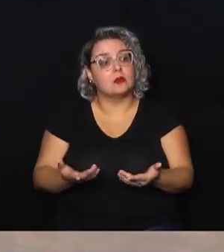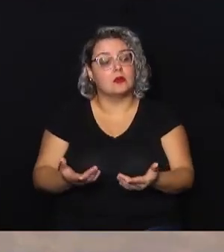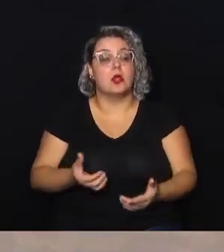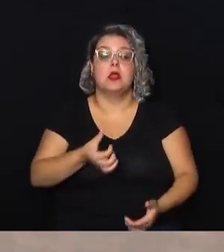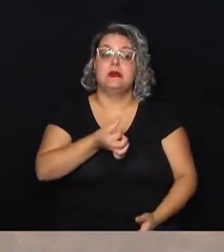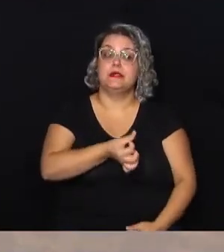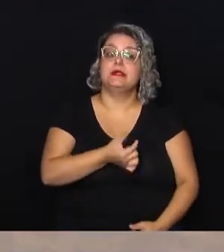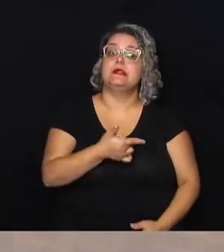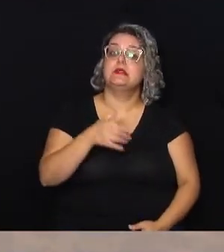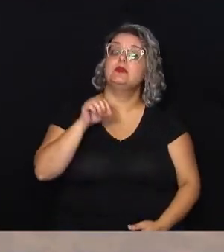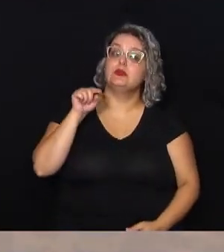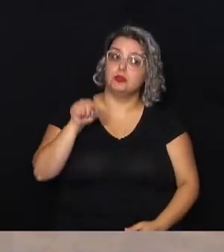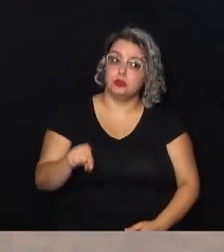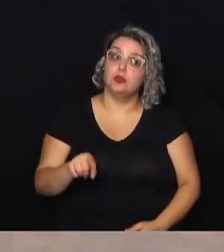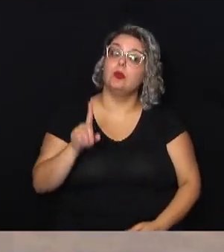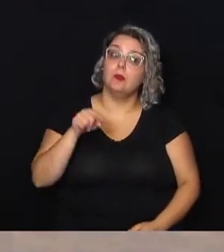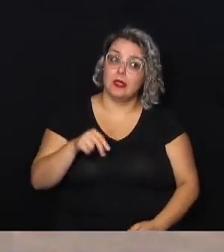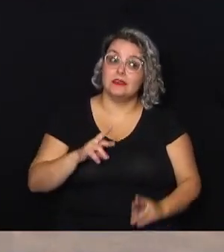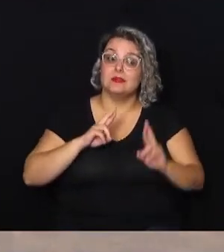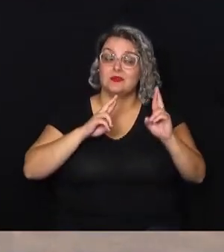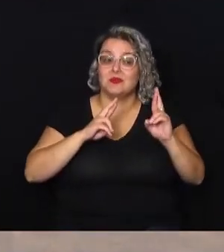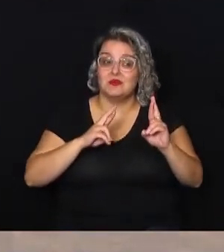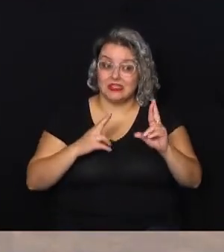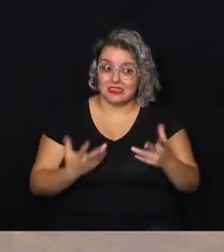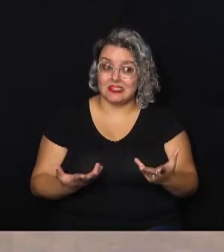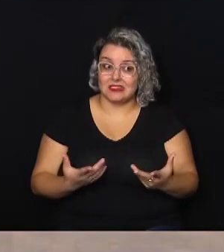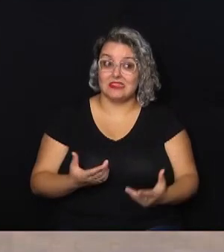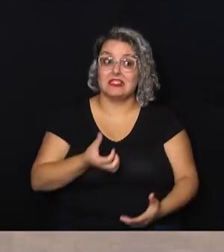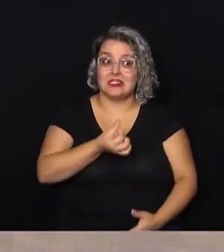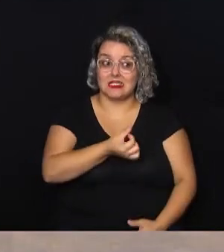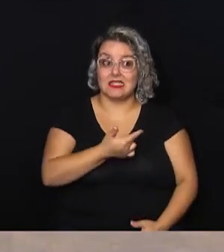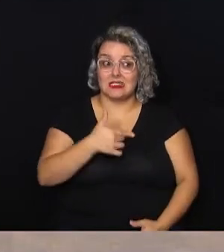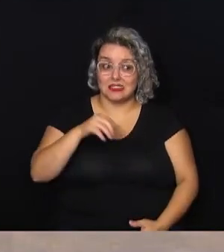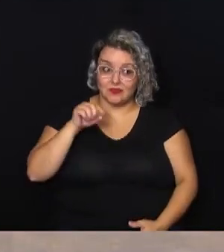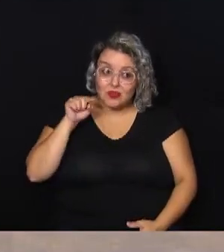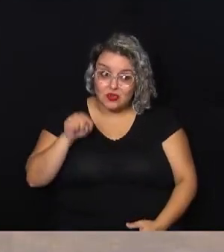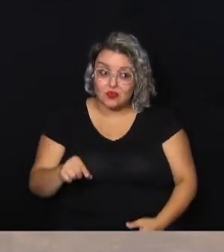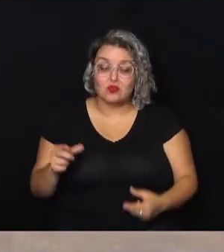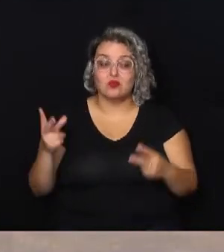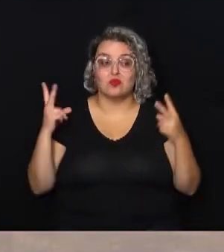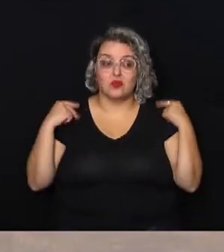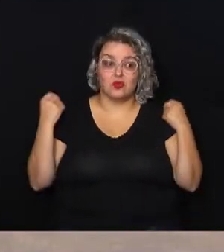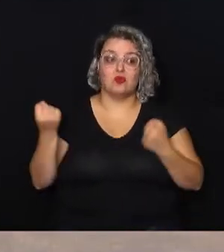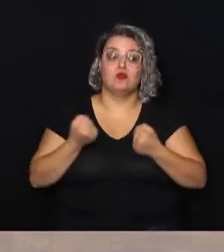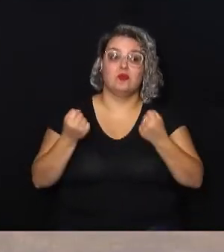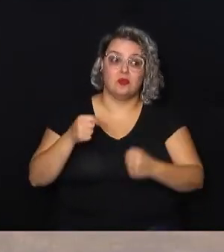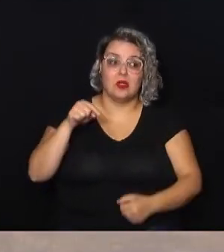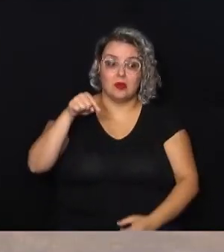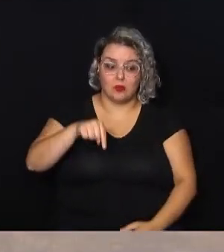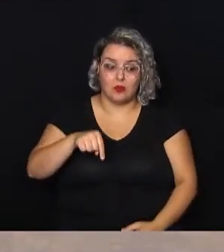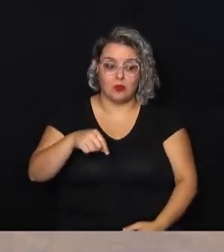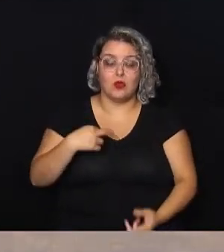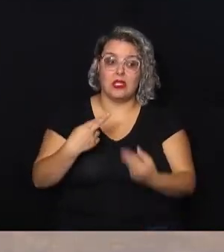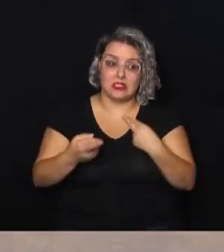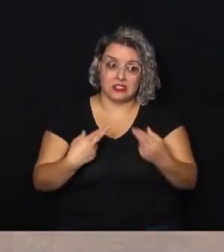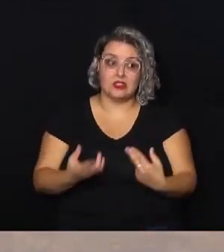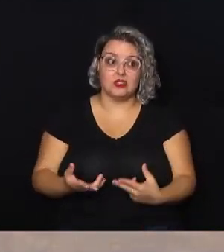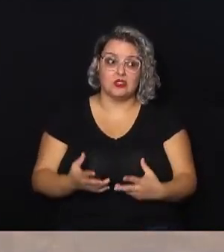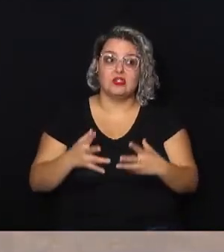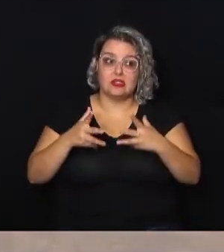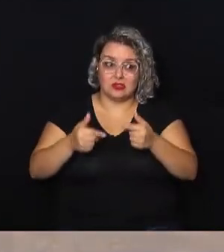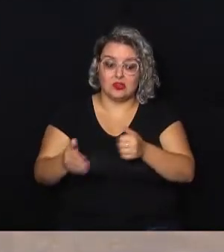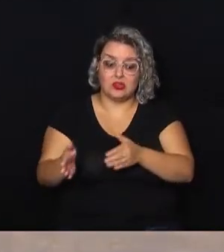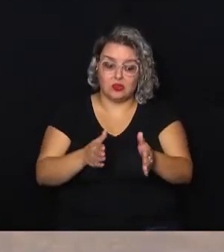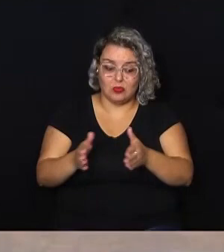620 mil, essa é a expectativa de que 620 mil motoristas passem aqui por essa rodovia durante todo o